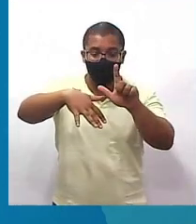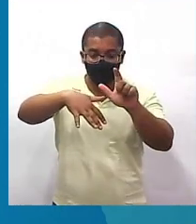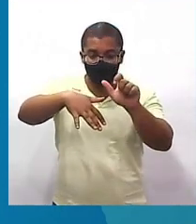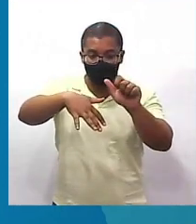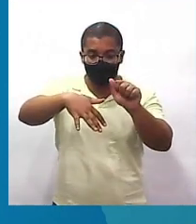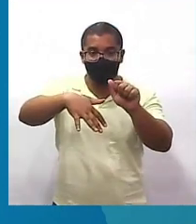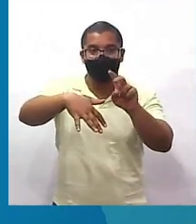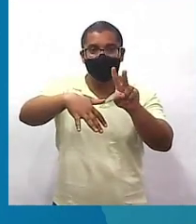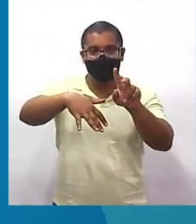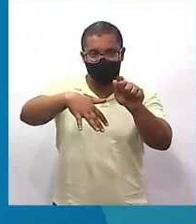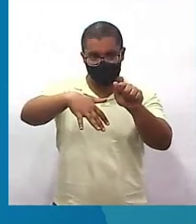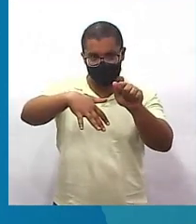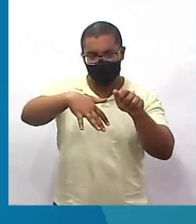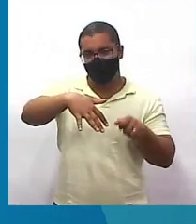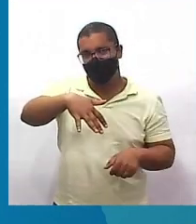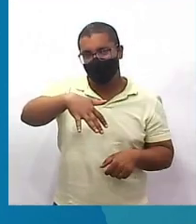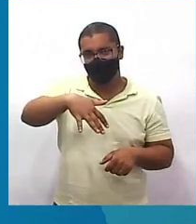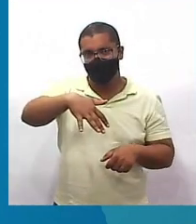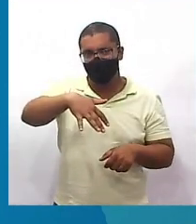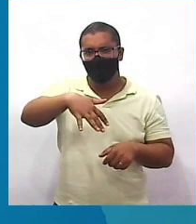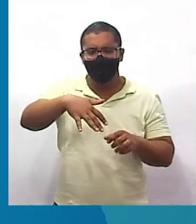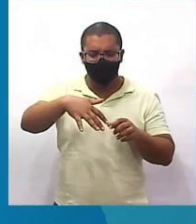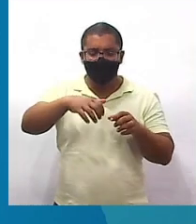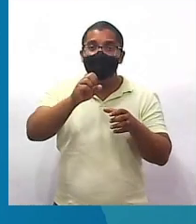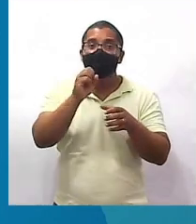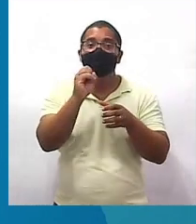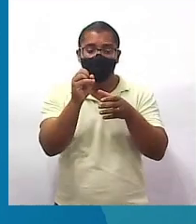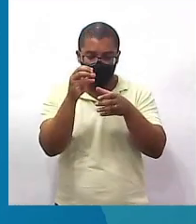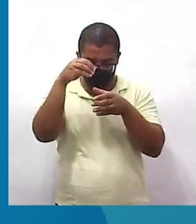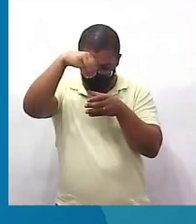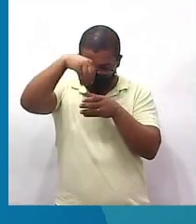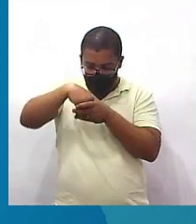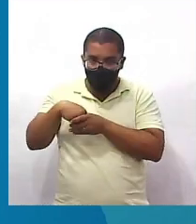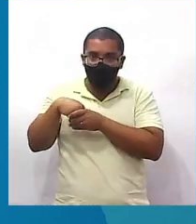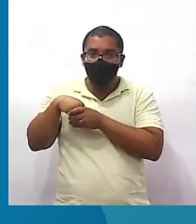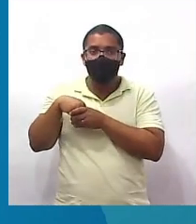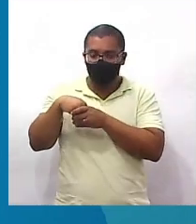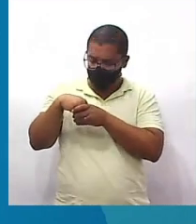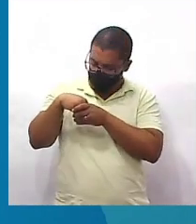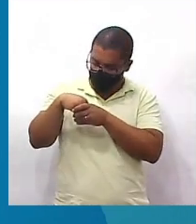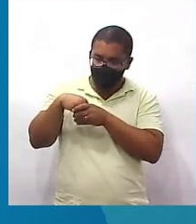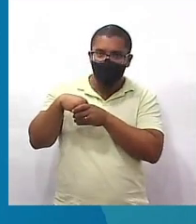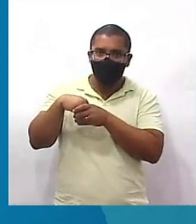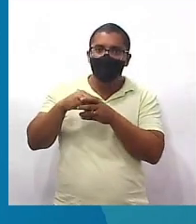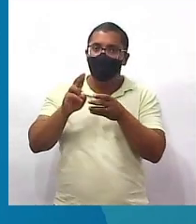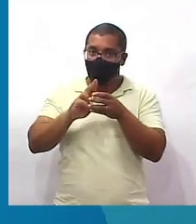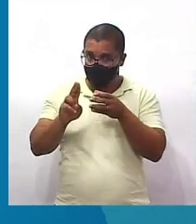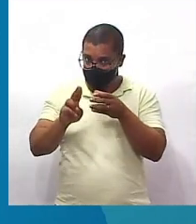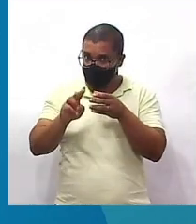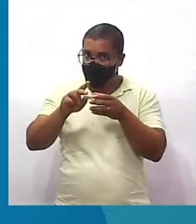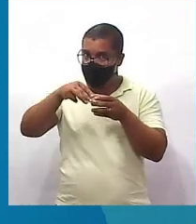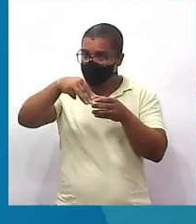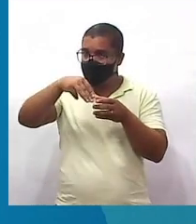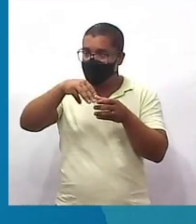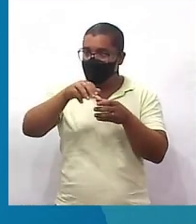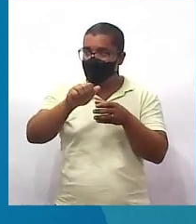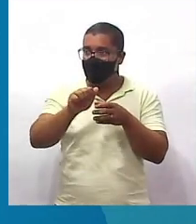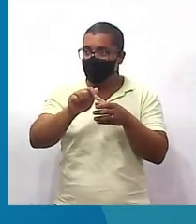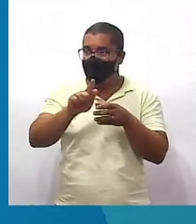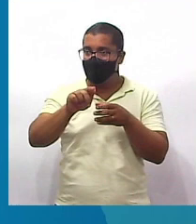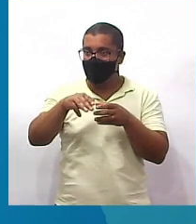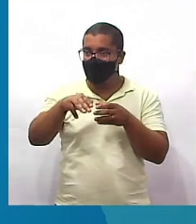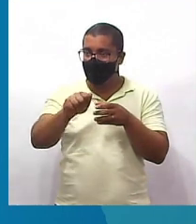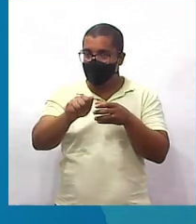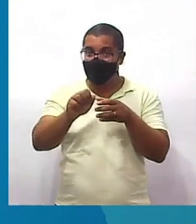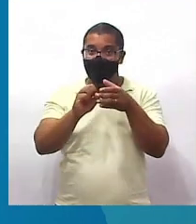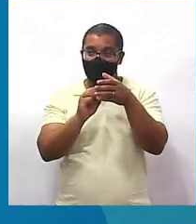lava. Se o magma está no interior da superfície, a gente chama de magma. Se sai para o